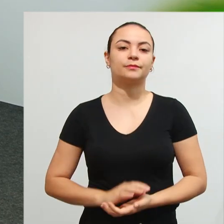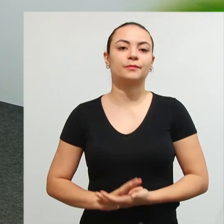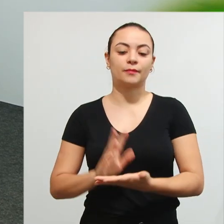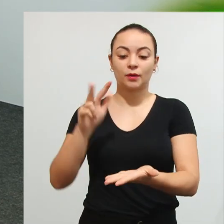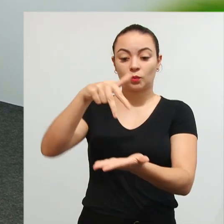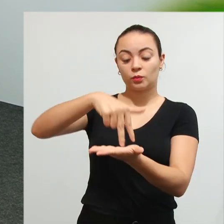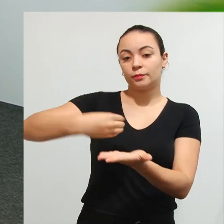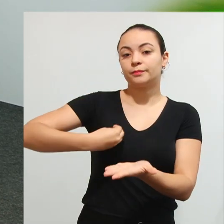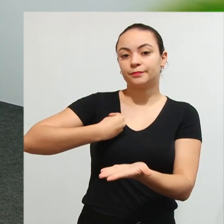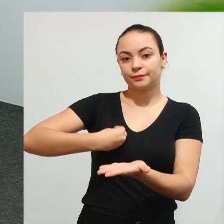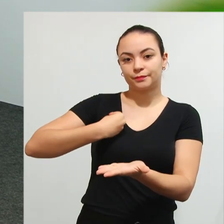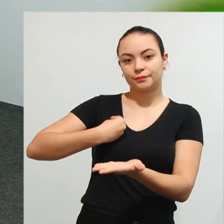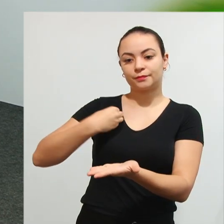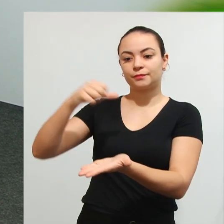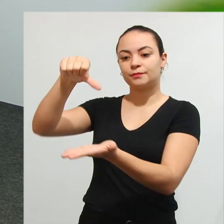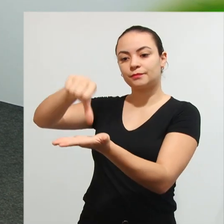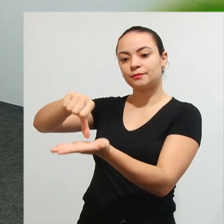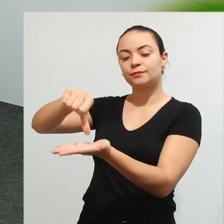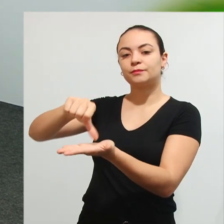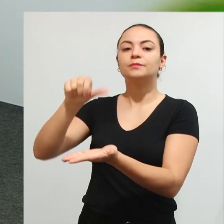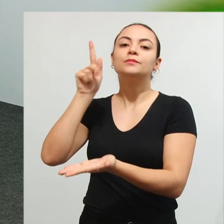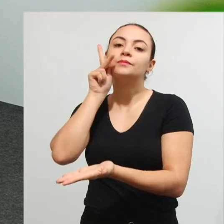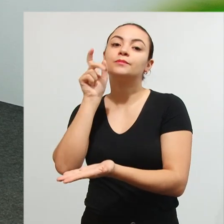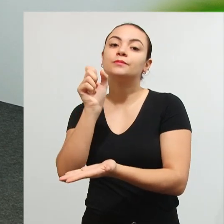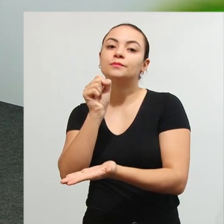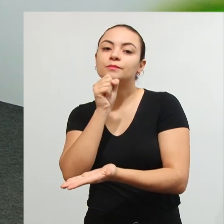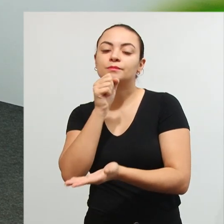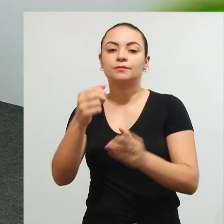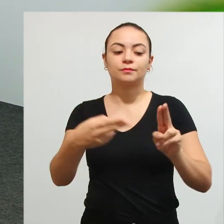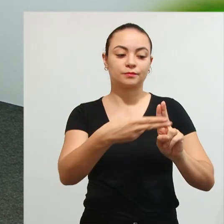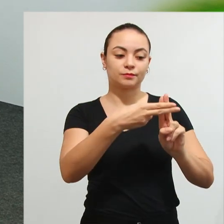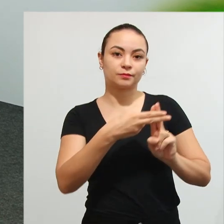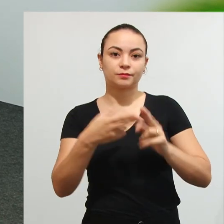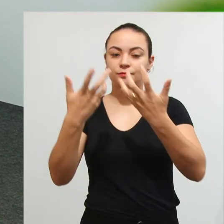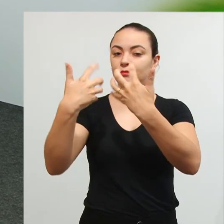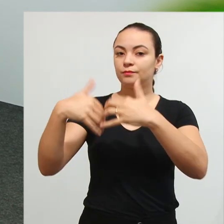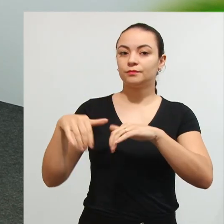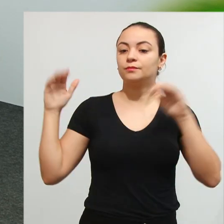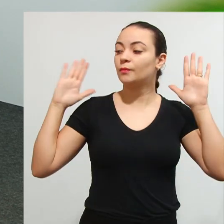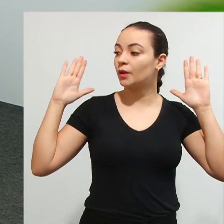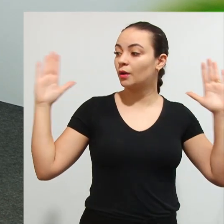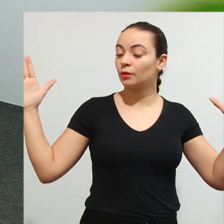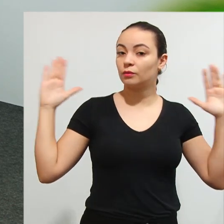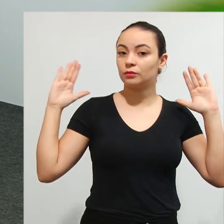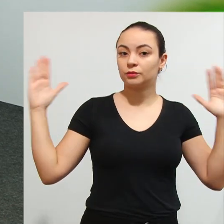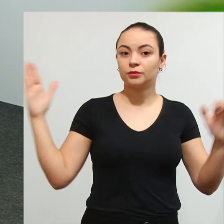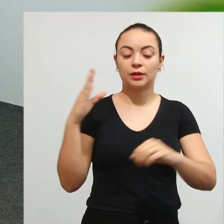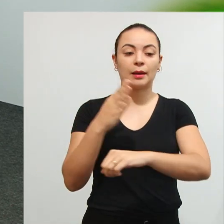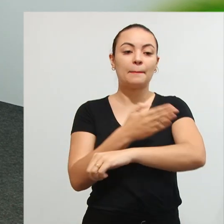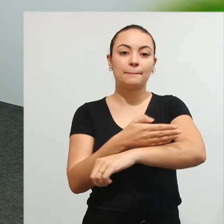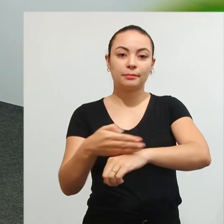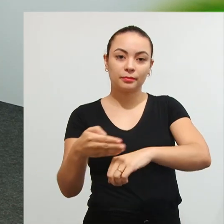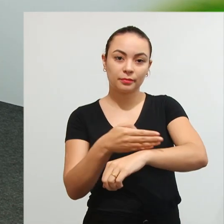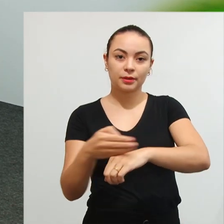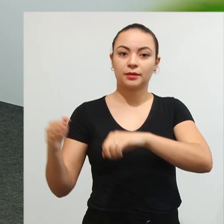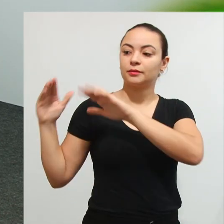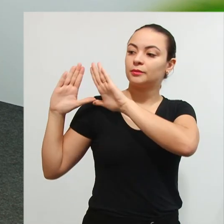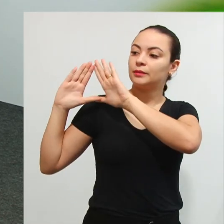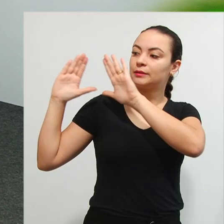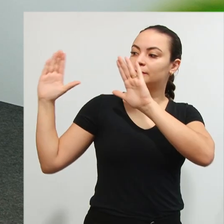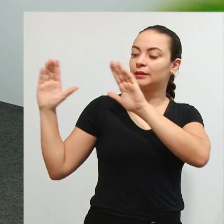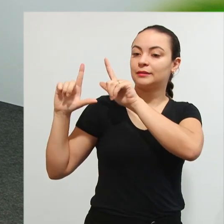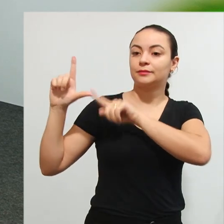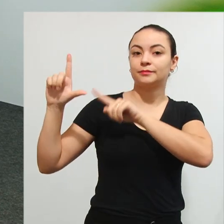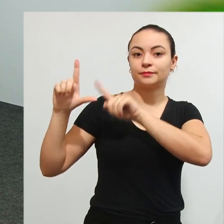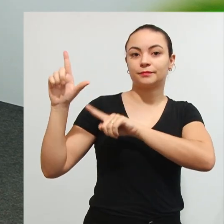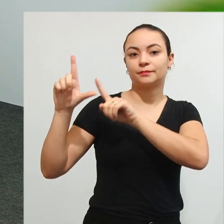Zona Norte. Ao meu fundo, uma plotagem branca com detalhes em verdes e os dizeres EAD mudando realidade. E